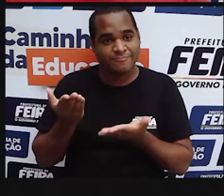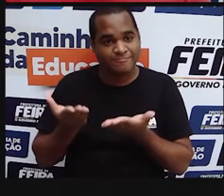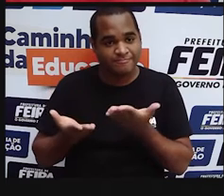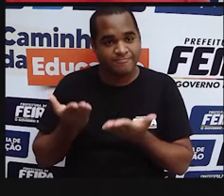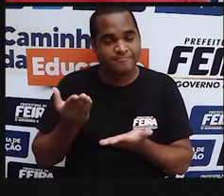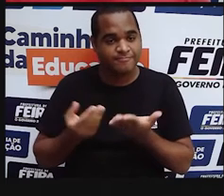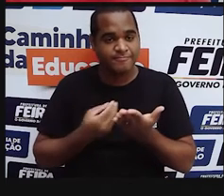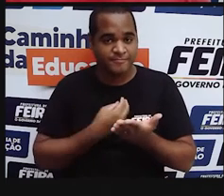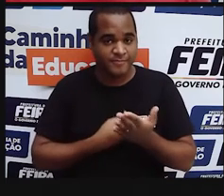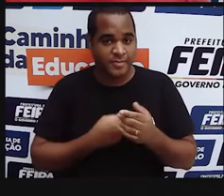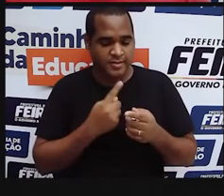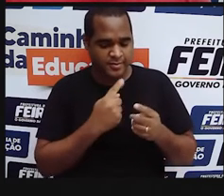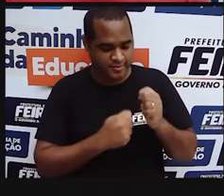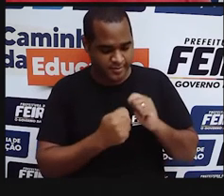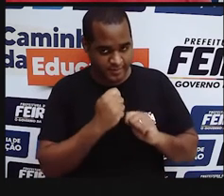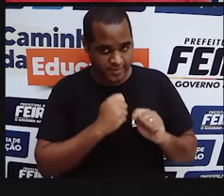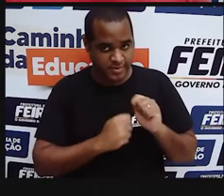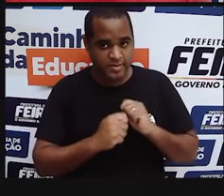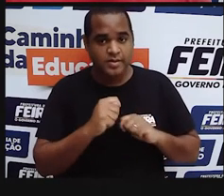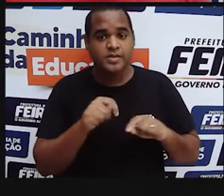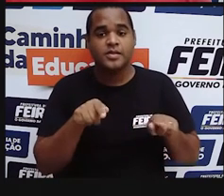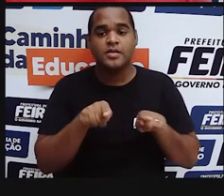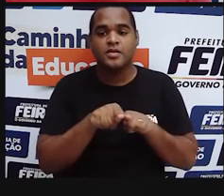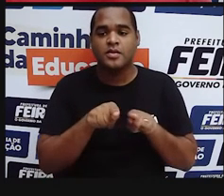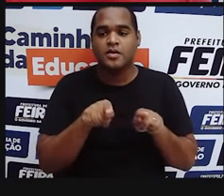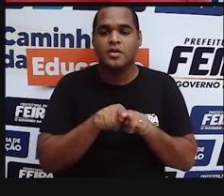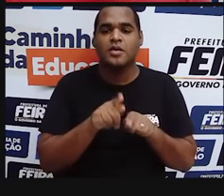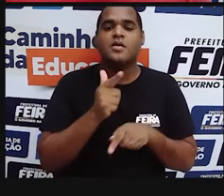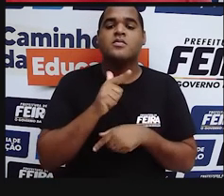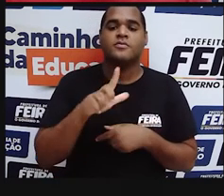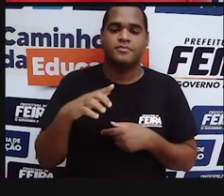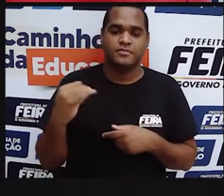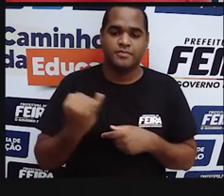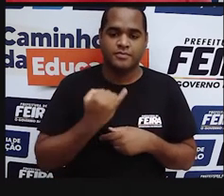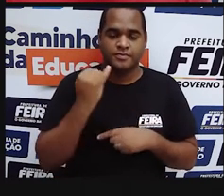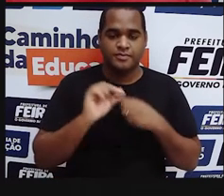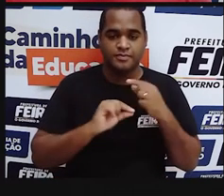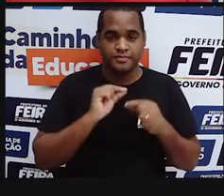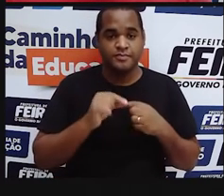vez mais dificuldades financeiras e um corpo muito grande de